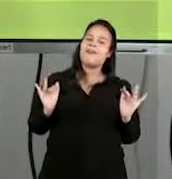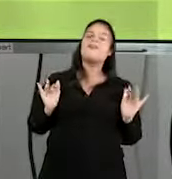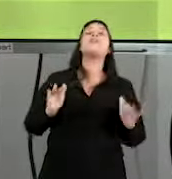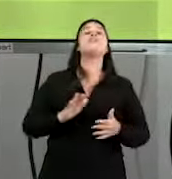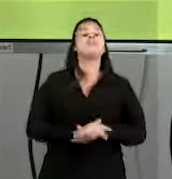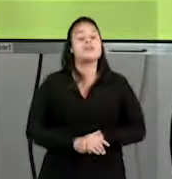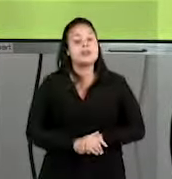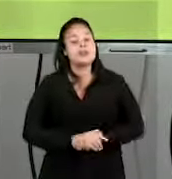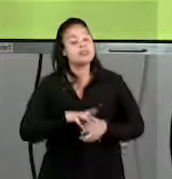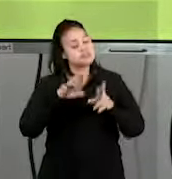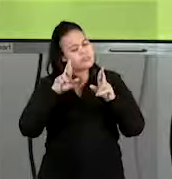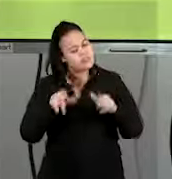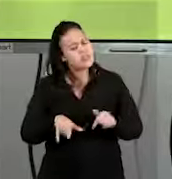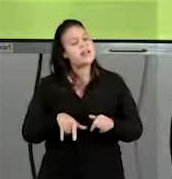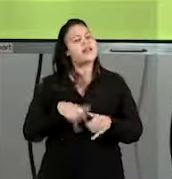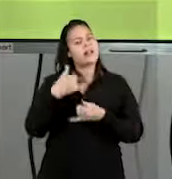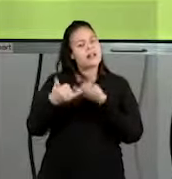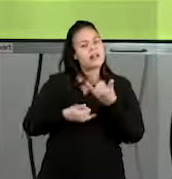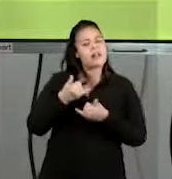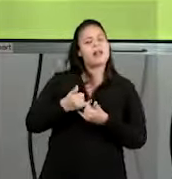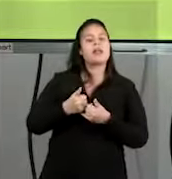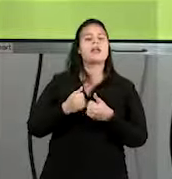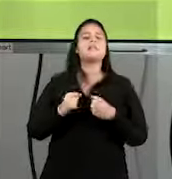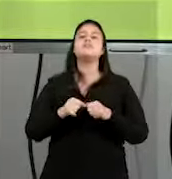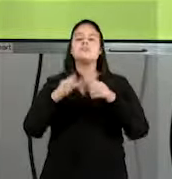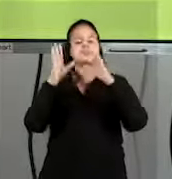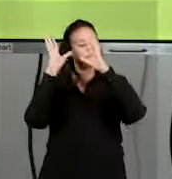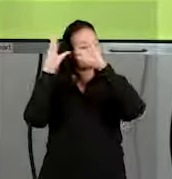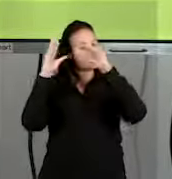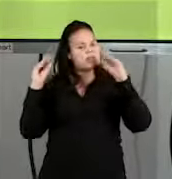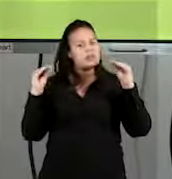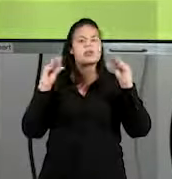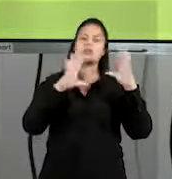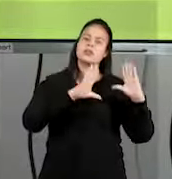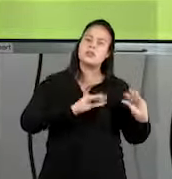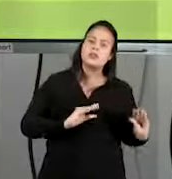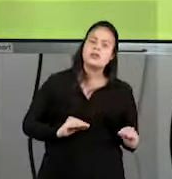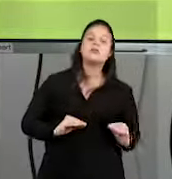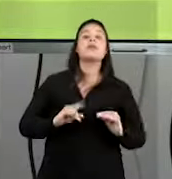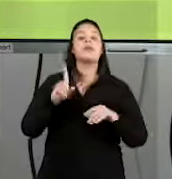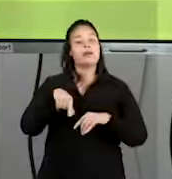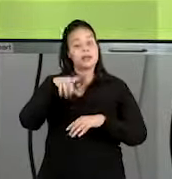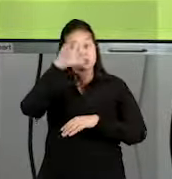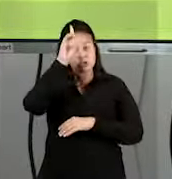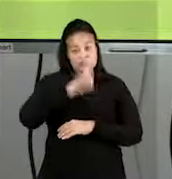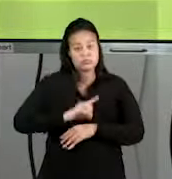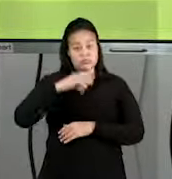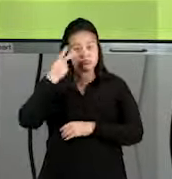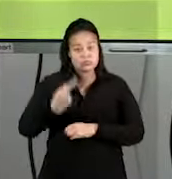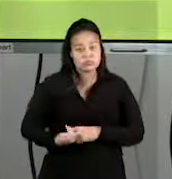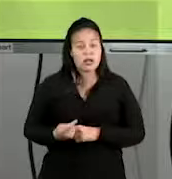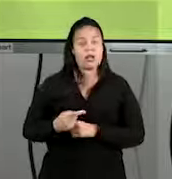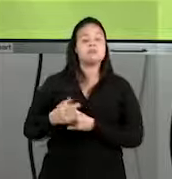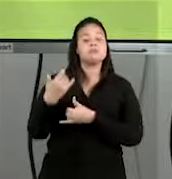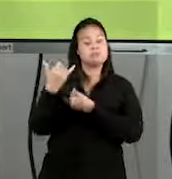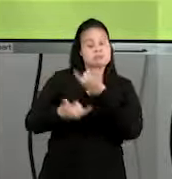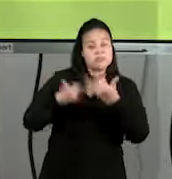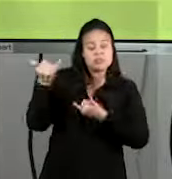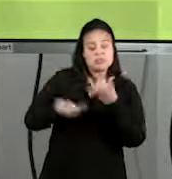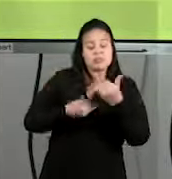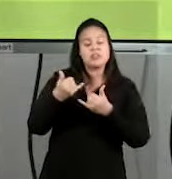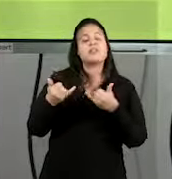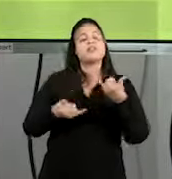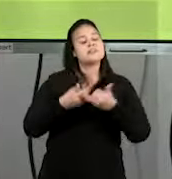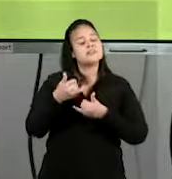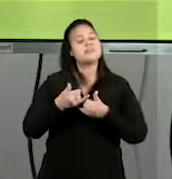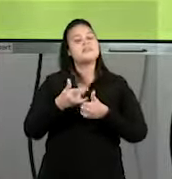coisa diferente, descansar a cabeça, descansar os músculos. Isso é um direito humano. O direito ao lazer, de você fazer uma coisa